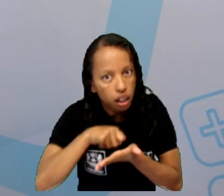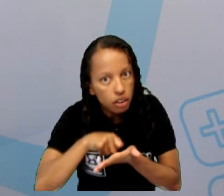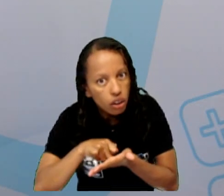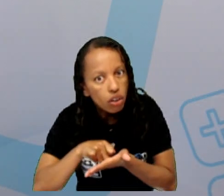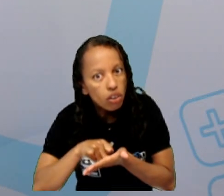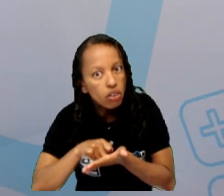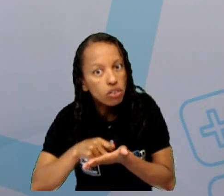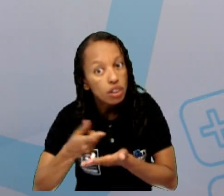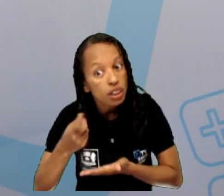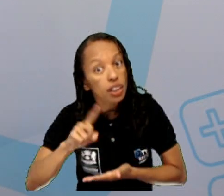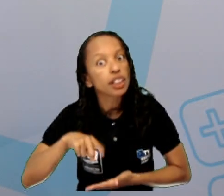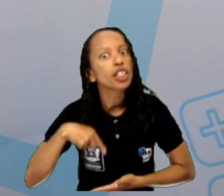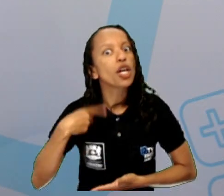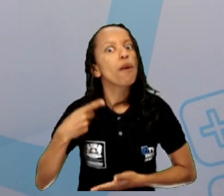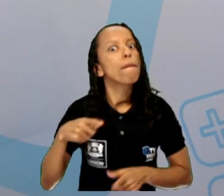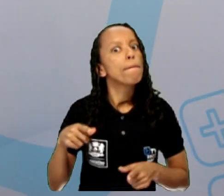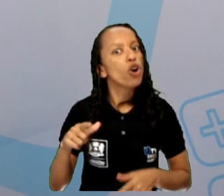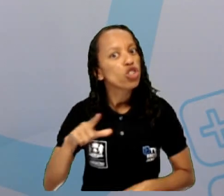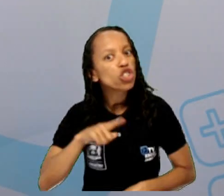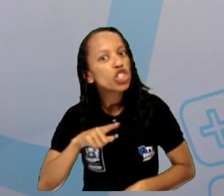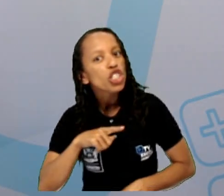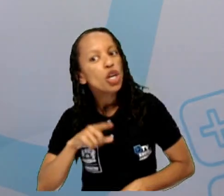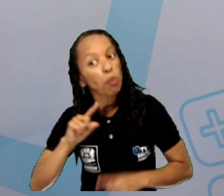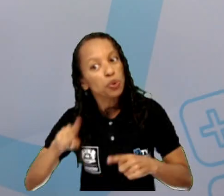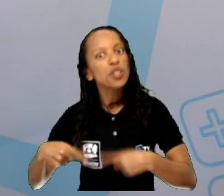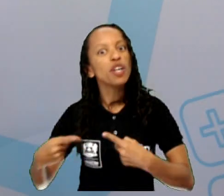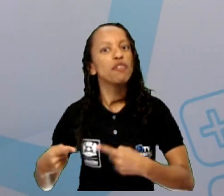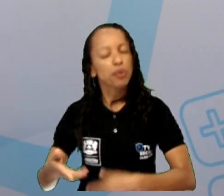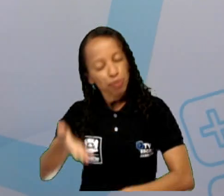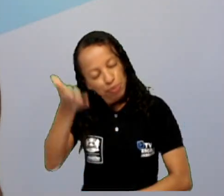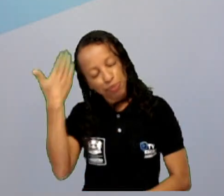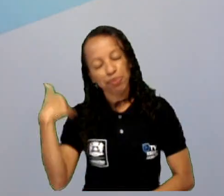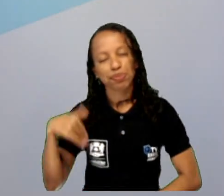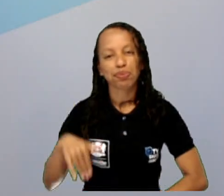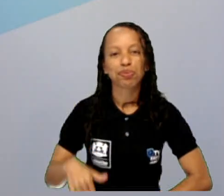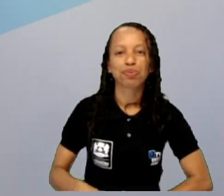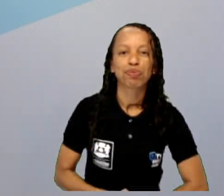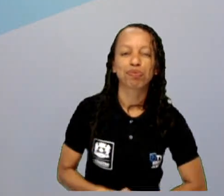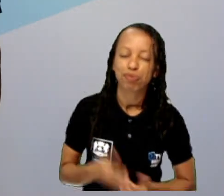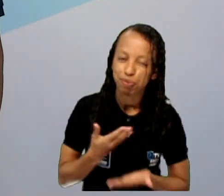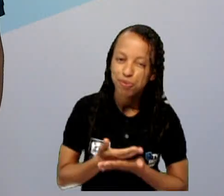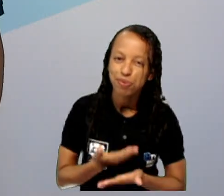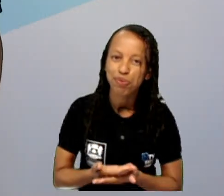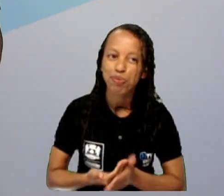um desafio para fazer, ok? Vamos embora? Vamos estudar?